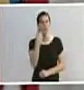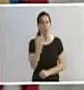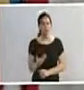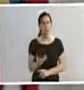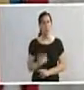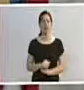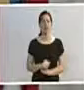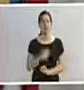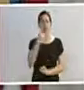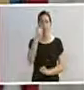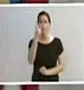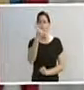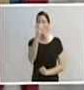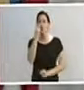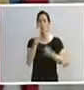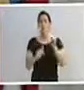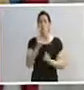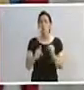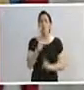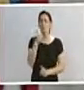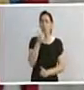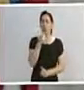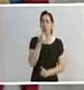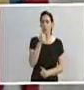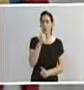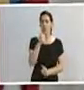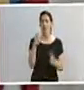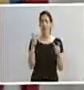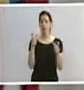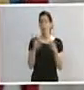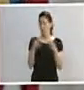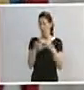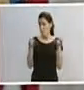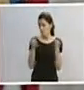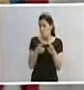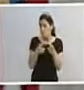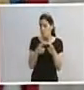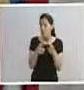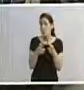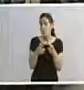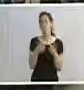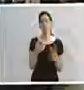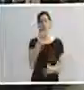interesses, os interesses dos trabalhadores, das mulheres e das minorias nesse Brasil? Fica a dúvida.